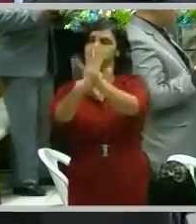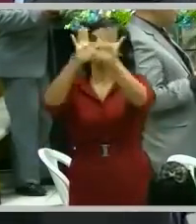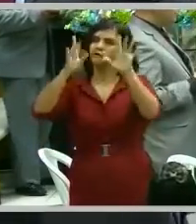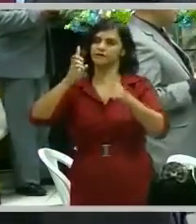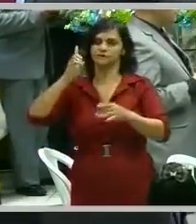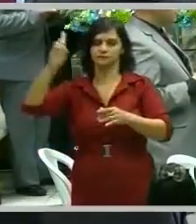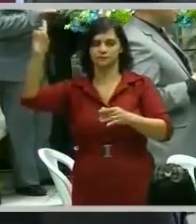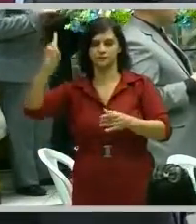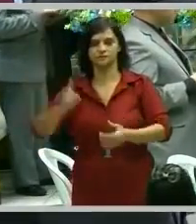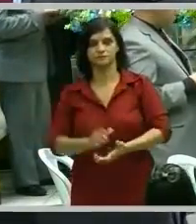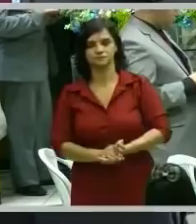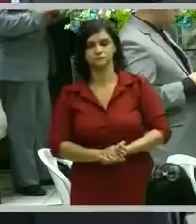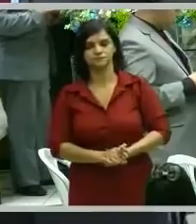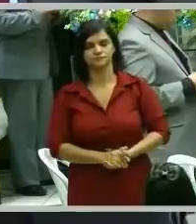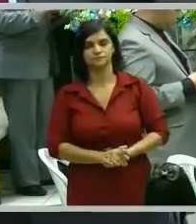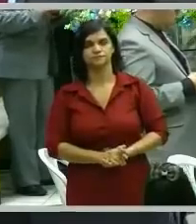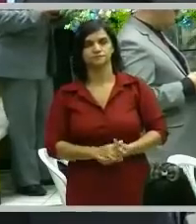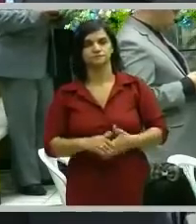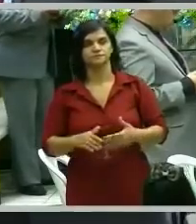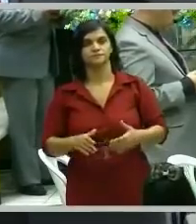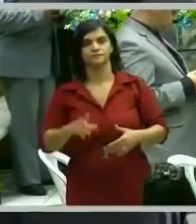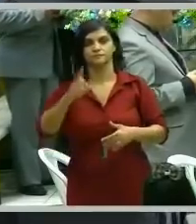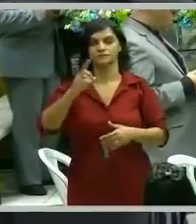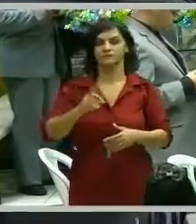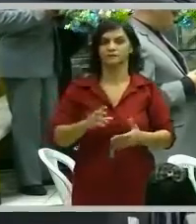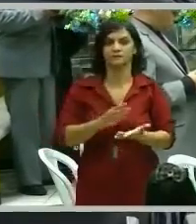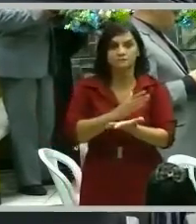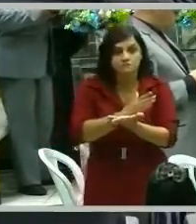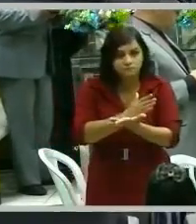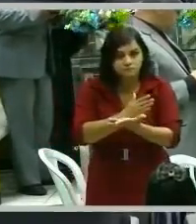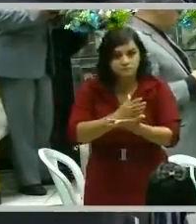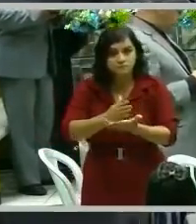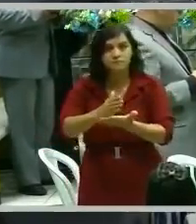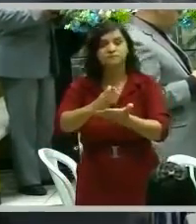palavra? Amém. Repita comigo. E desde aquele dia,